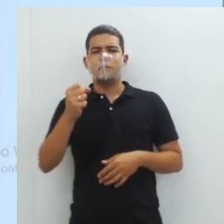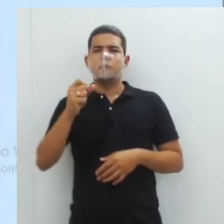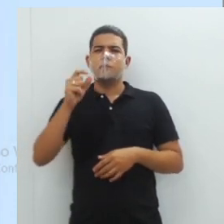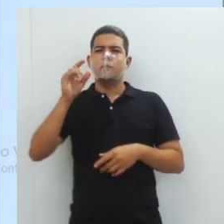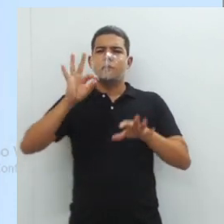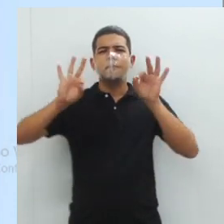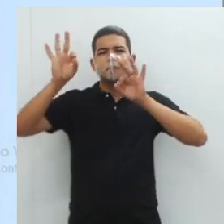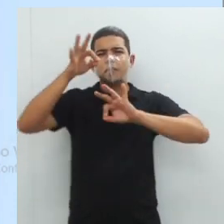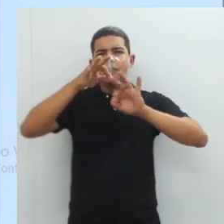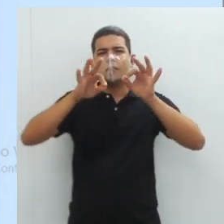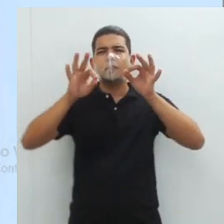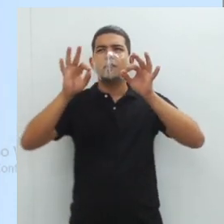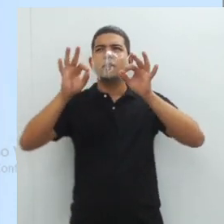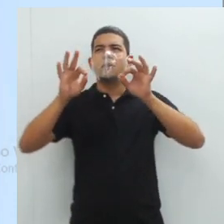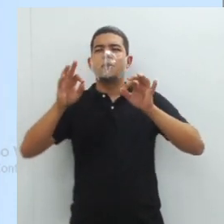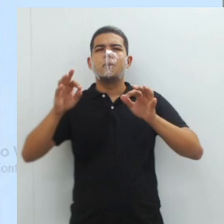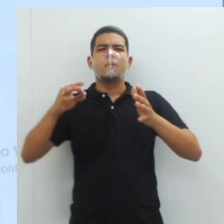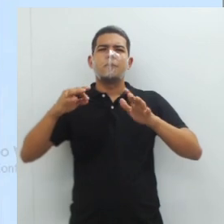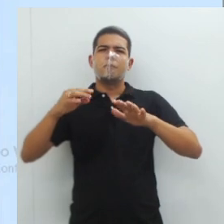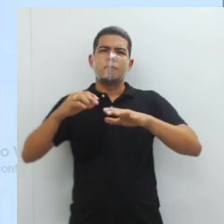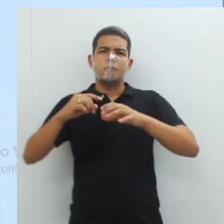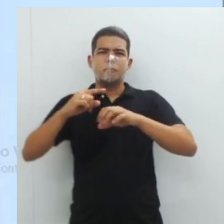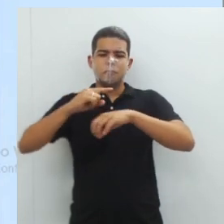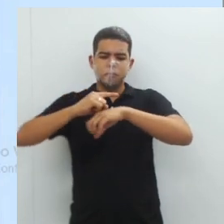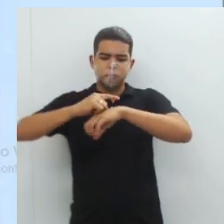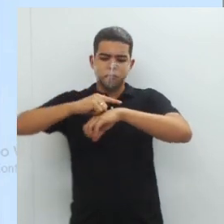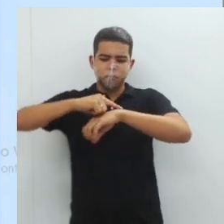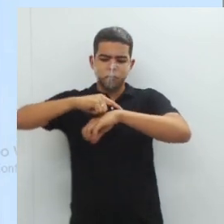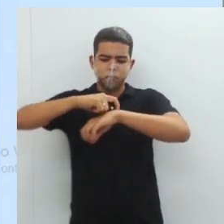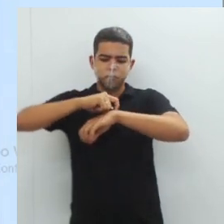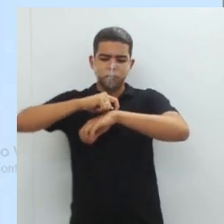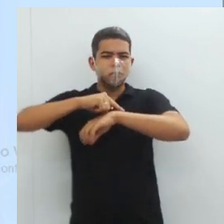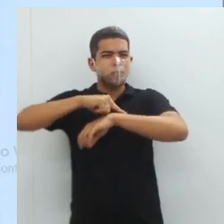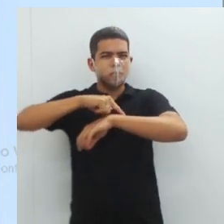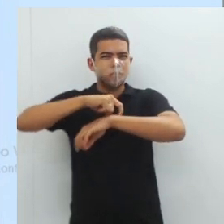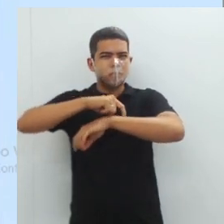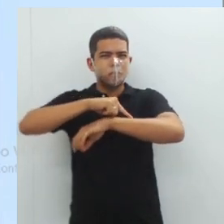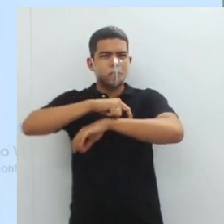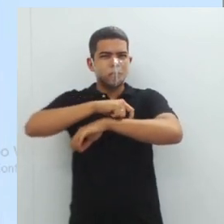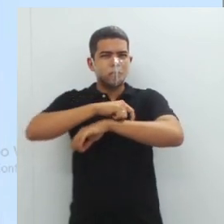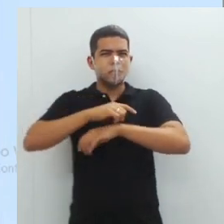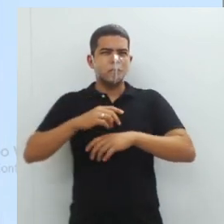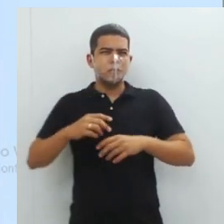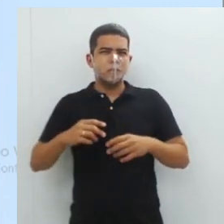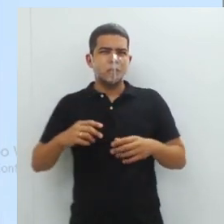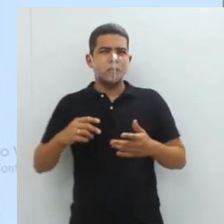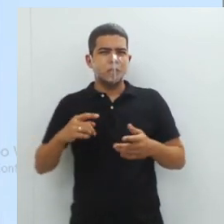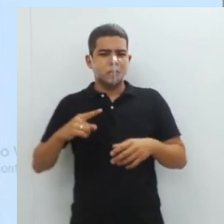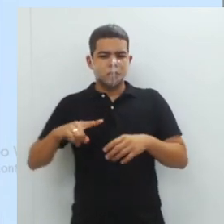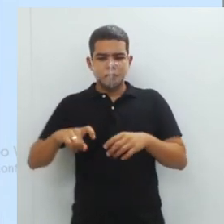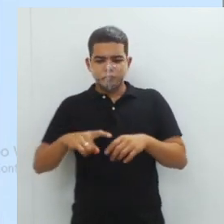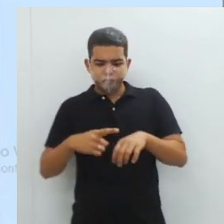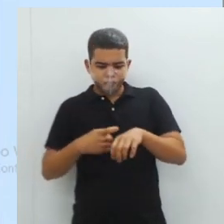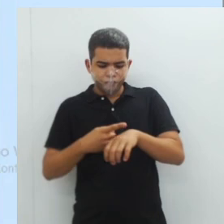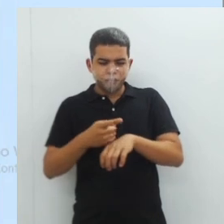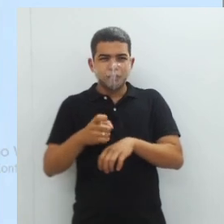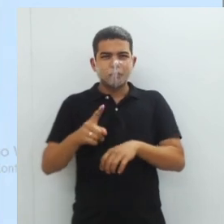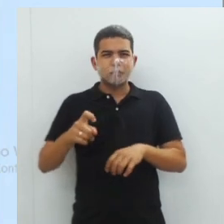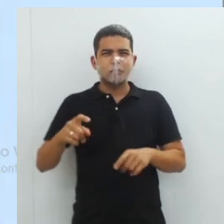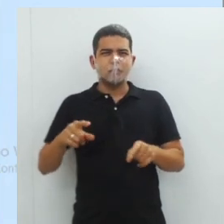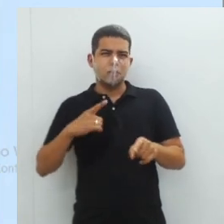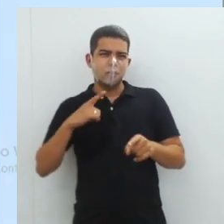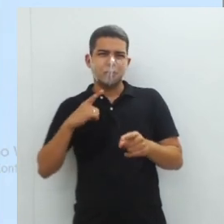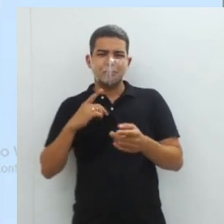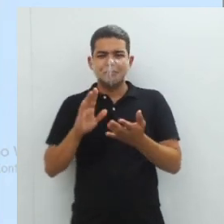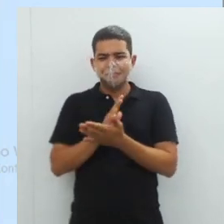crustáceos, eles apresentam uma grande diversidade, porém são pouco desconhecidos justamente por causa do seu tamanho reduzido e falta de estudo